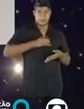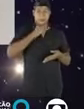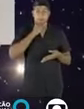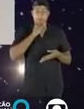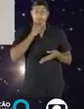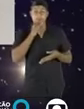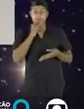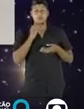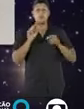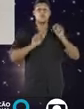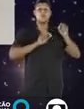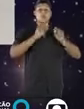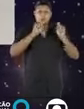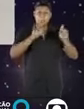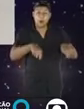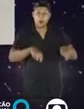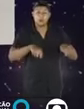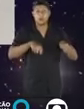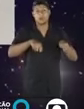são,